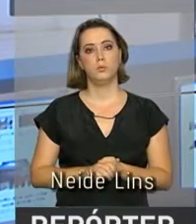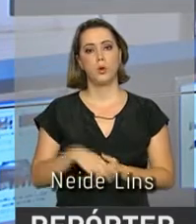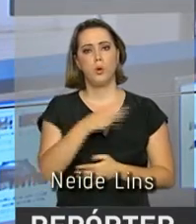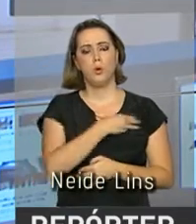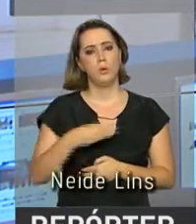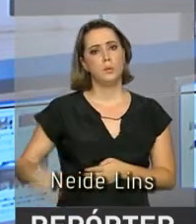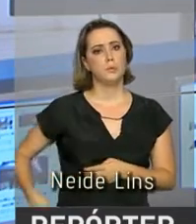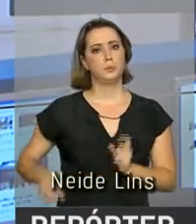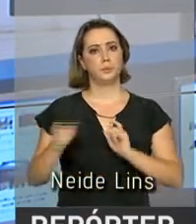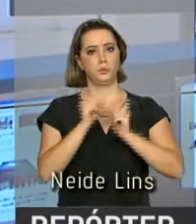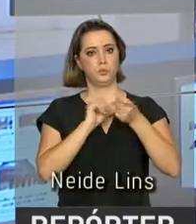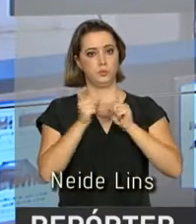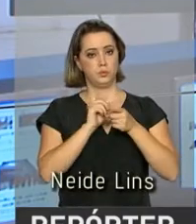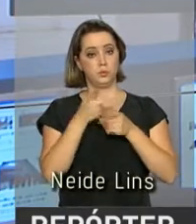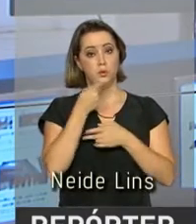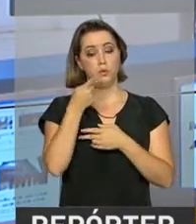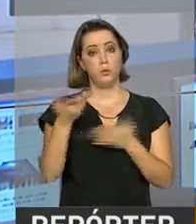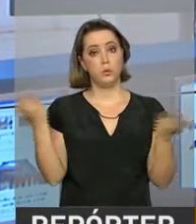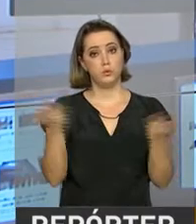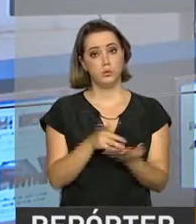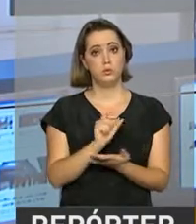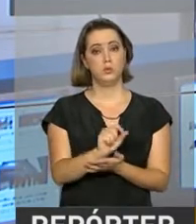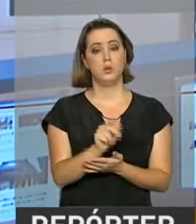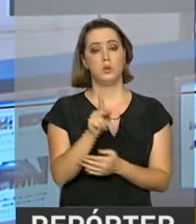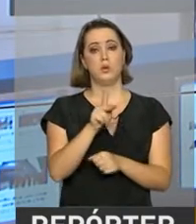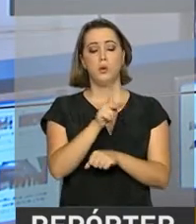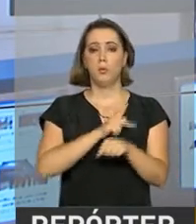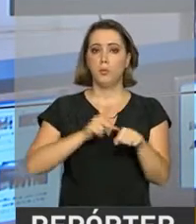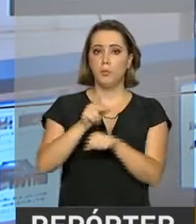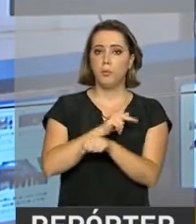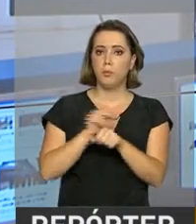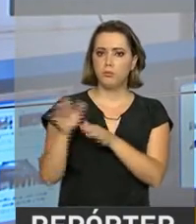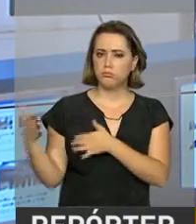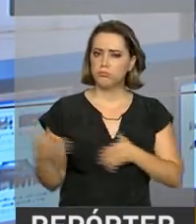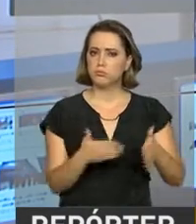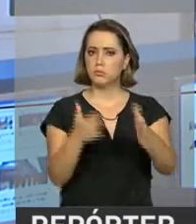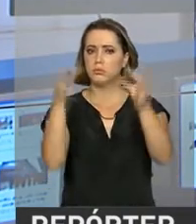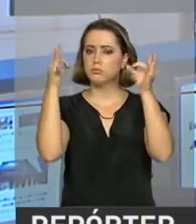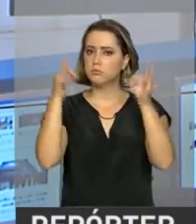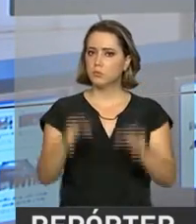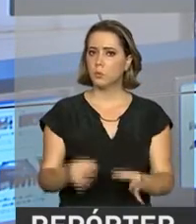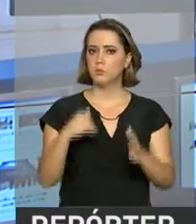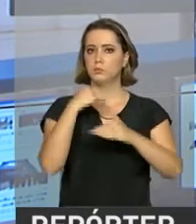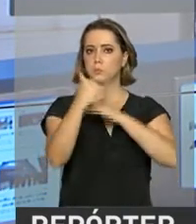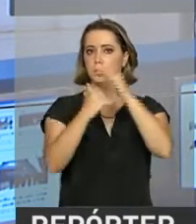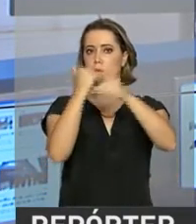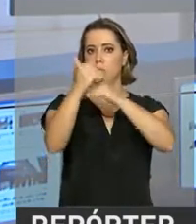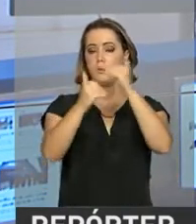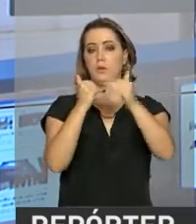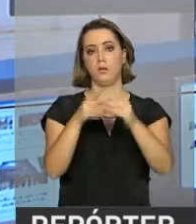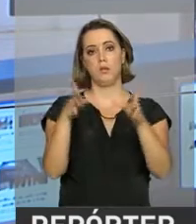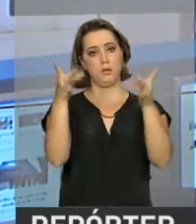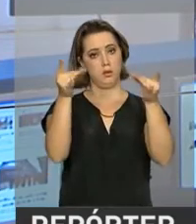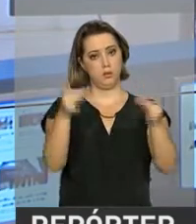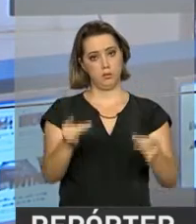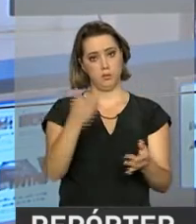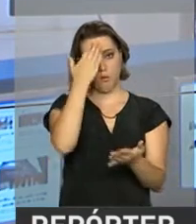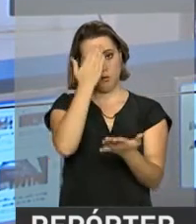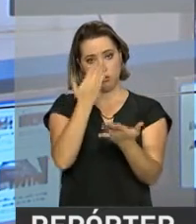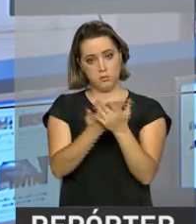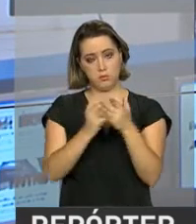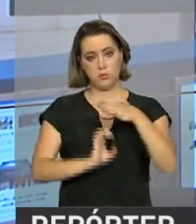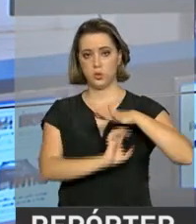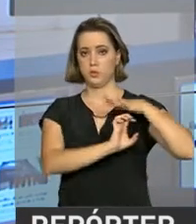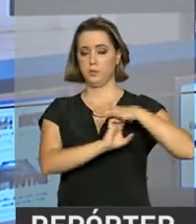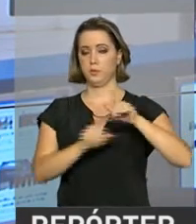ministro da fazenda e henrique meirelles falou hoje que o país está em rota sustentável de crescimento e destacou a confiança de empresários